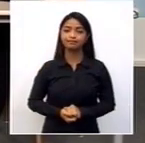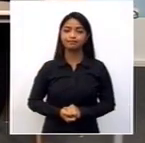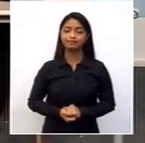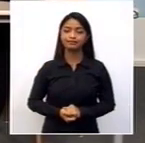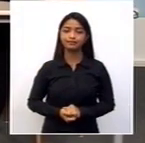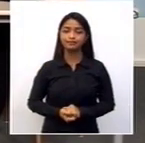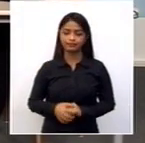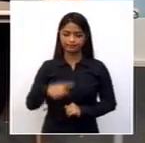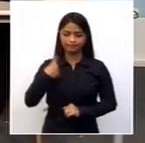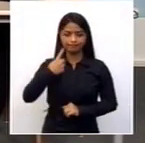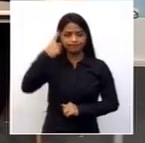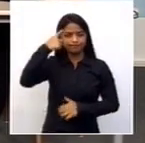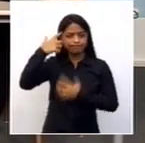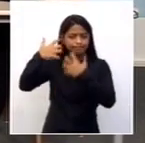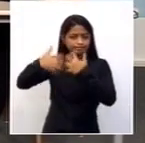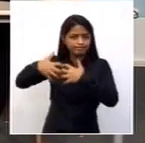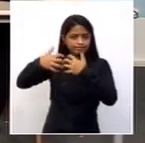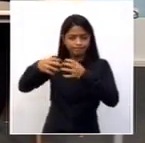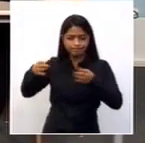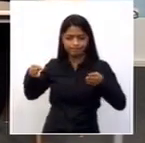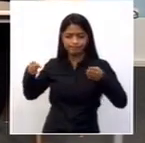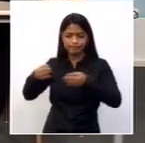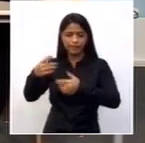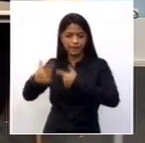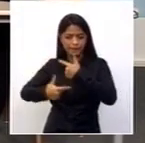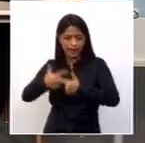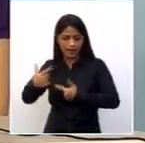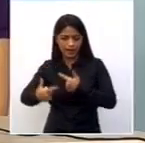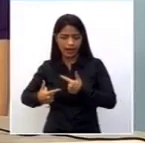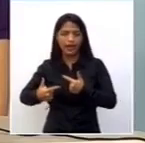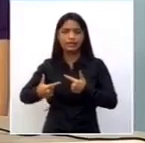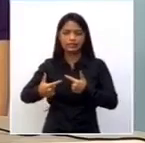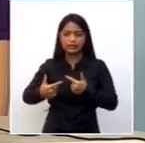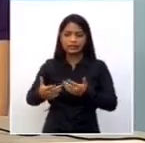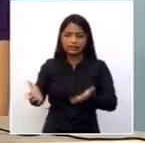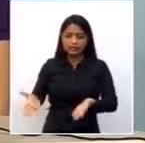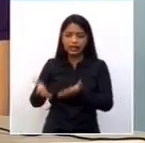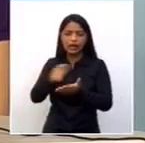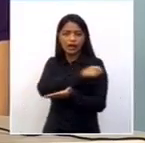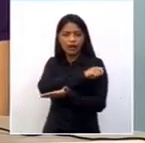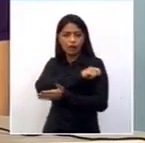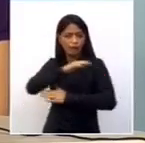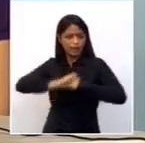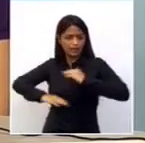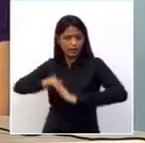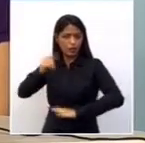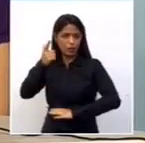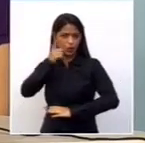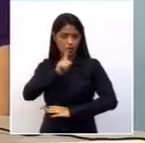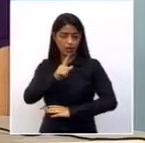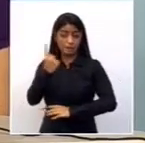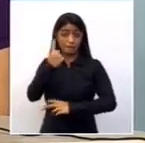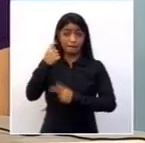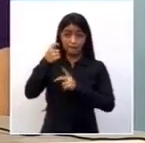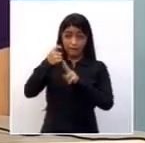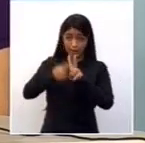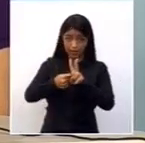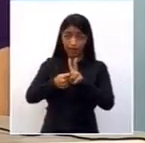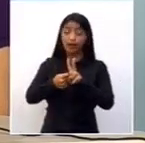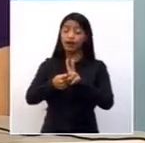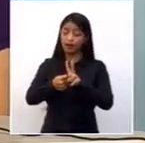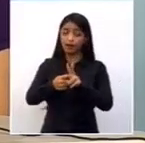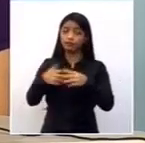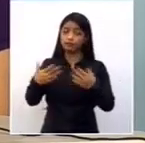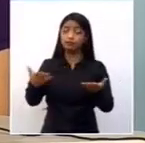Pensando justamente no trabalho com essas habilidades que são essenciais para o primeiro bimestre, é que nós vamos propor,